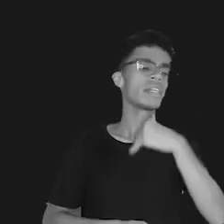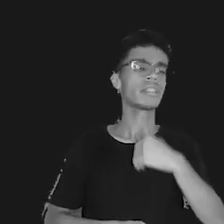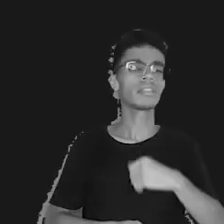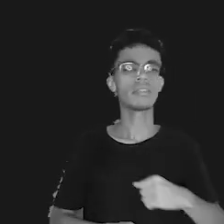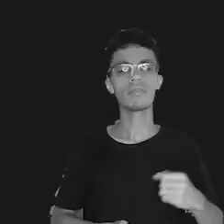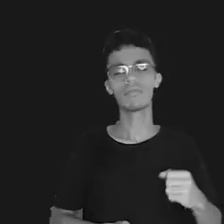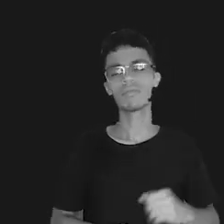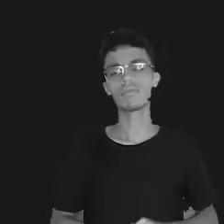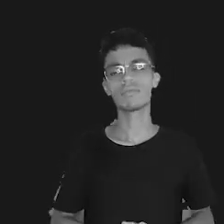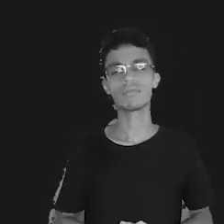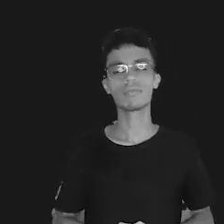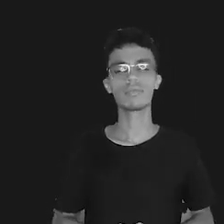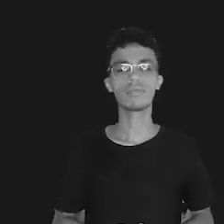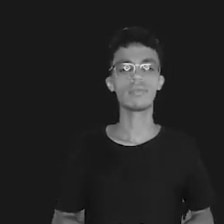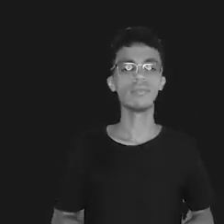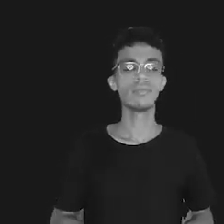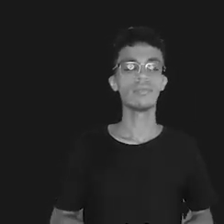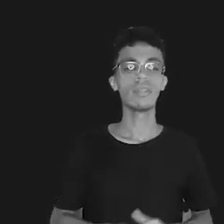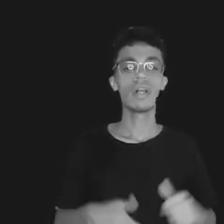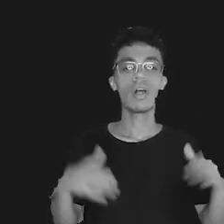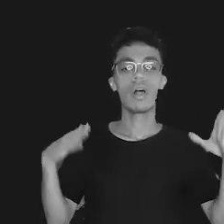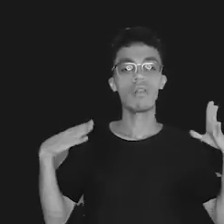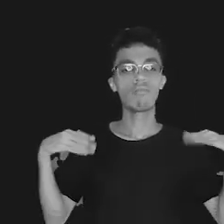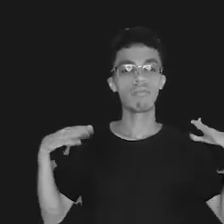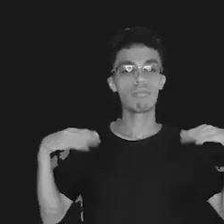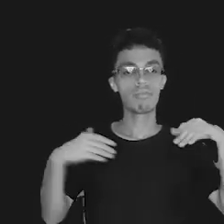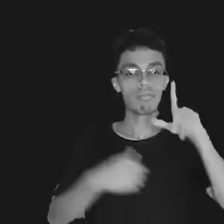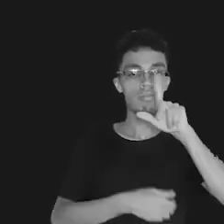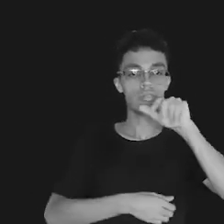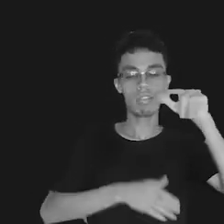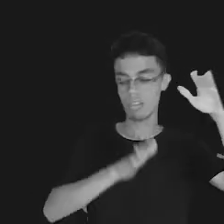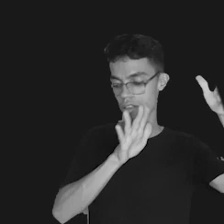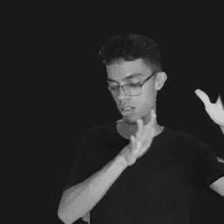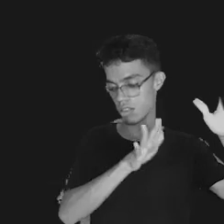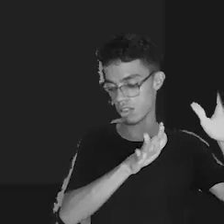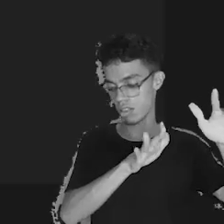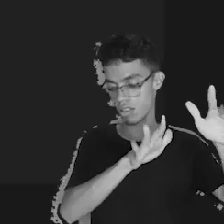entrar. Entra o passarinheiro.